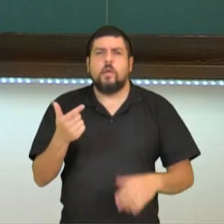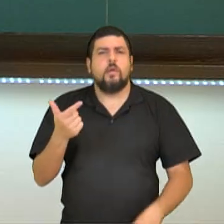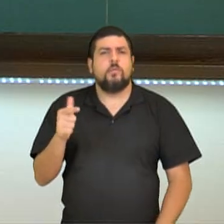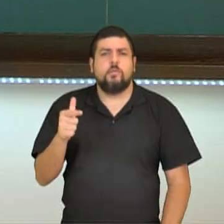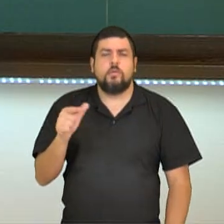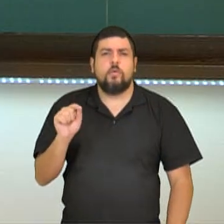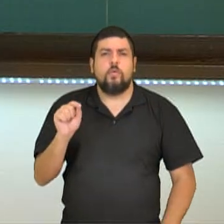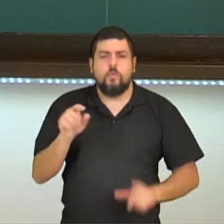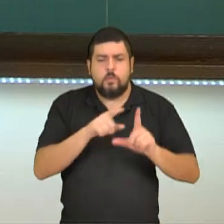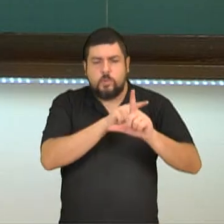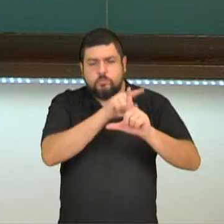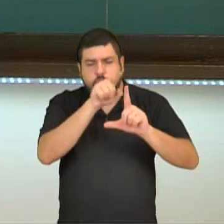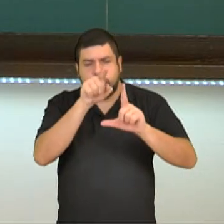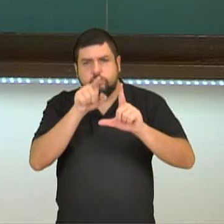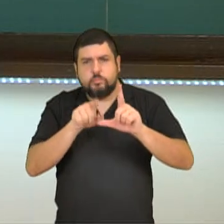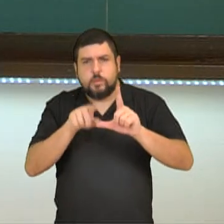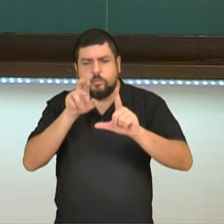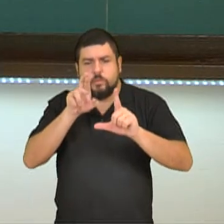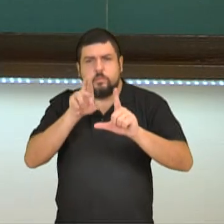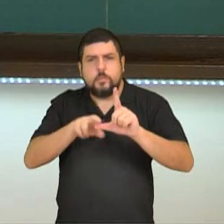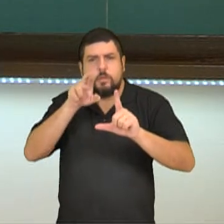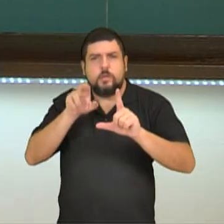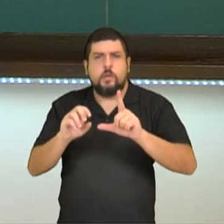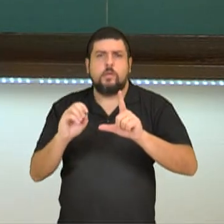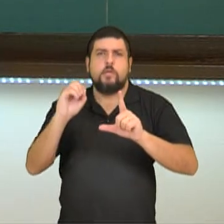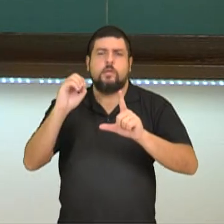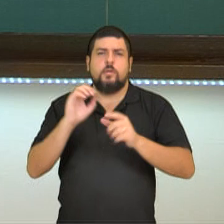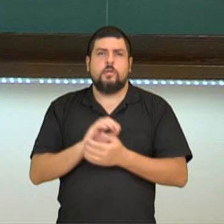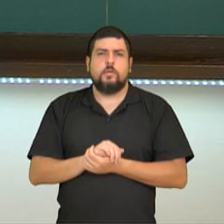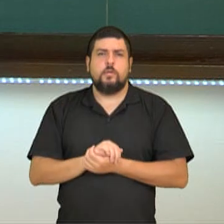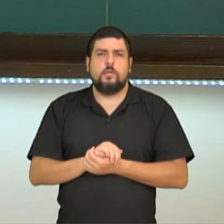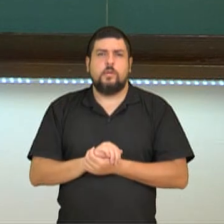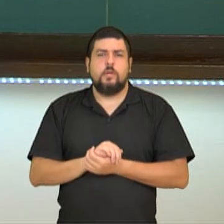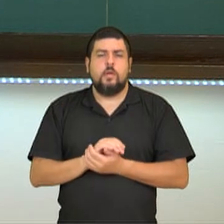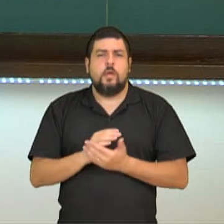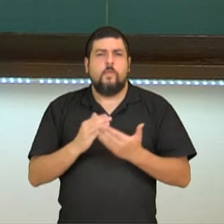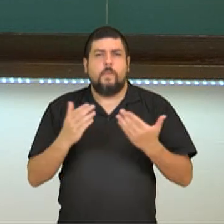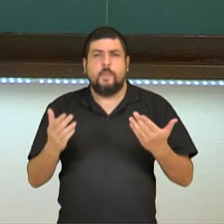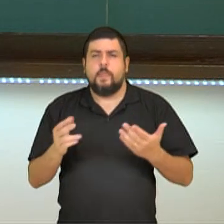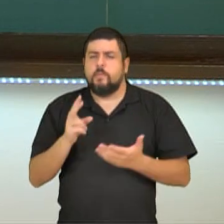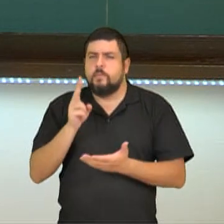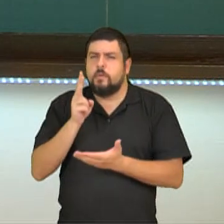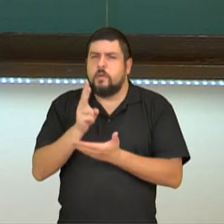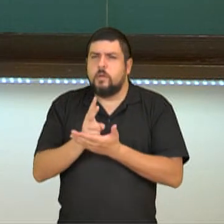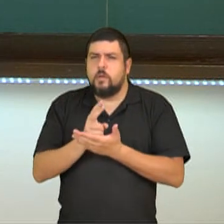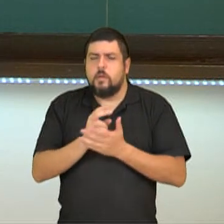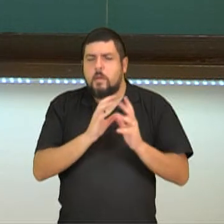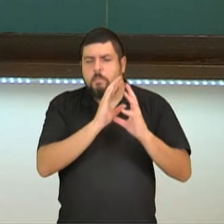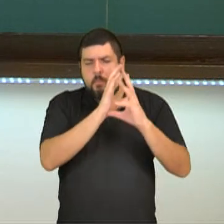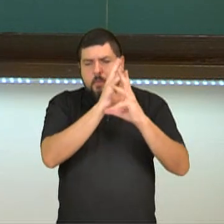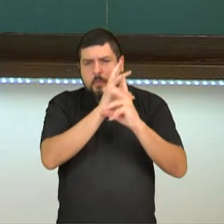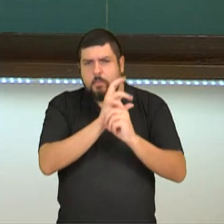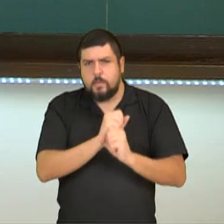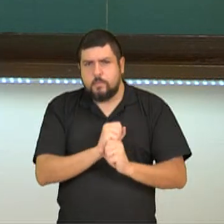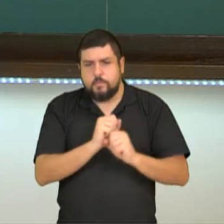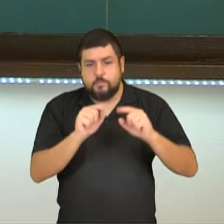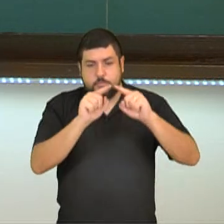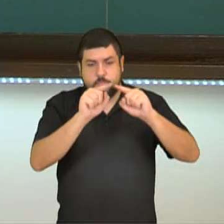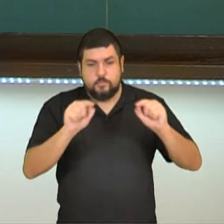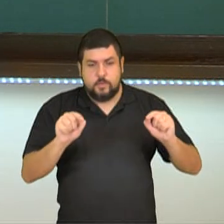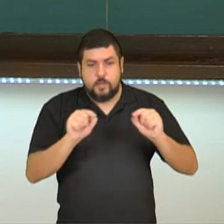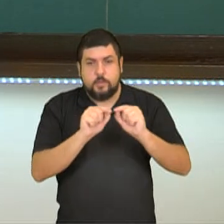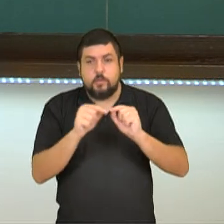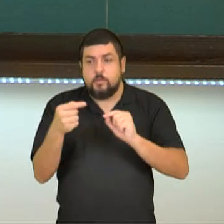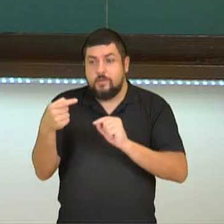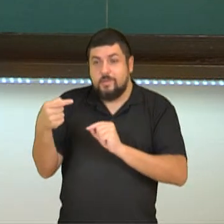professora? Raízes reais, dentro do conjunto dos reais. Então, sempre que você encontrar o delta negativo, a gente não vai conseguir encontrar a raiz